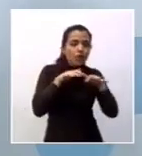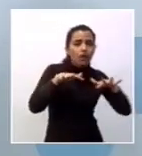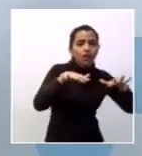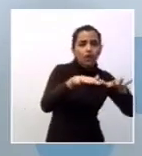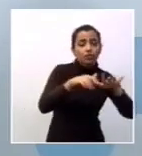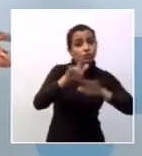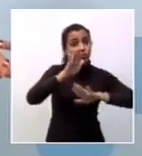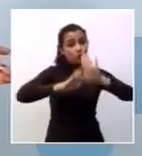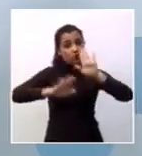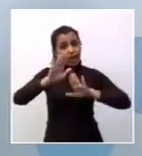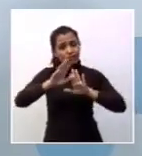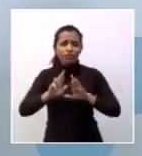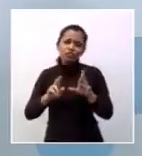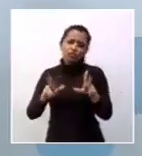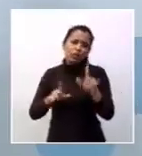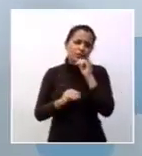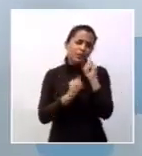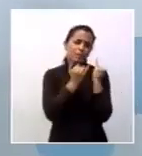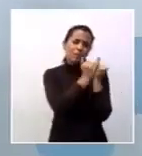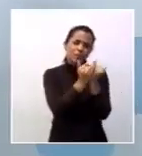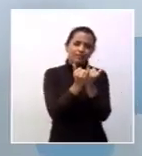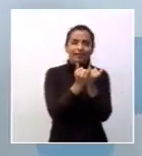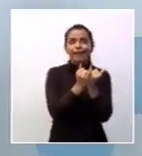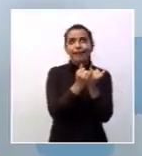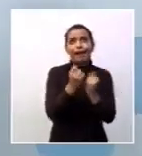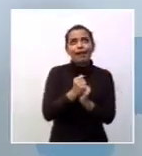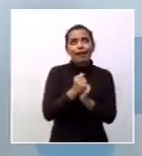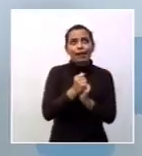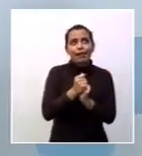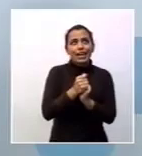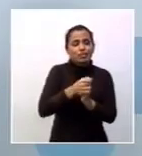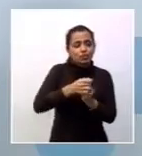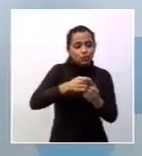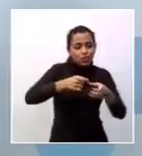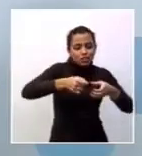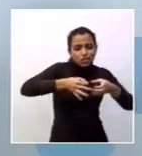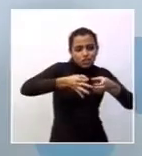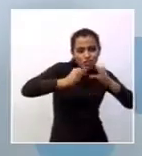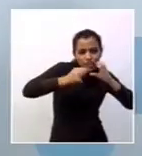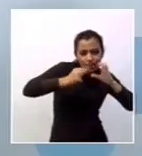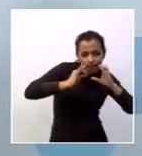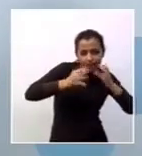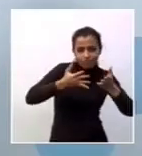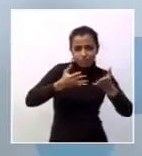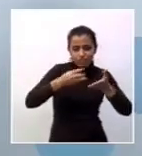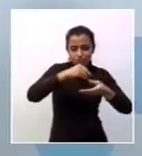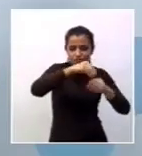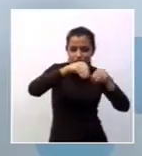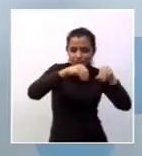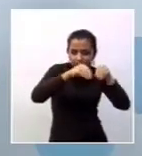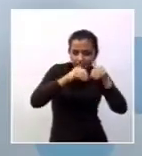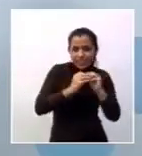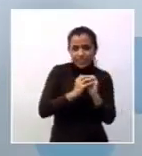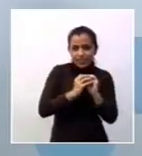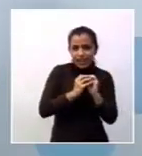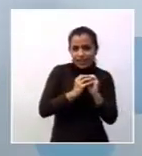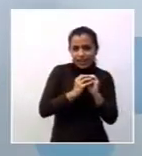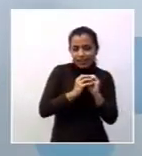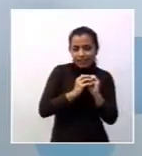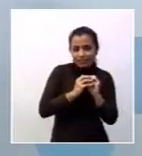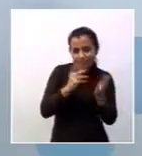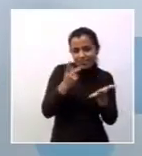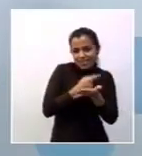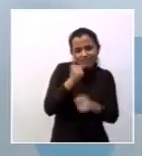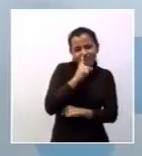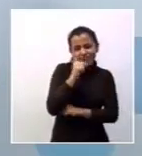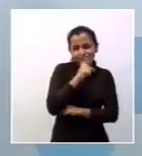você falou para sua avó que era 2 xícaras de farinha na receita e era uma só. Acontecem, isso são falhas. O problema é quando são informações